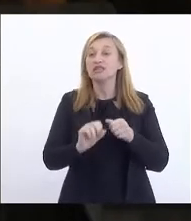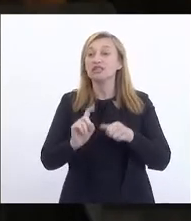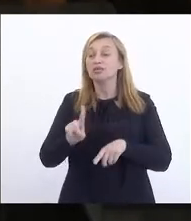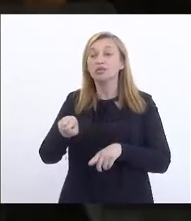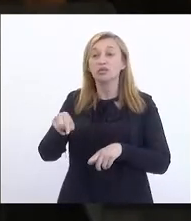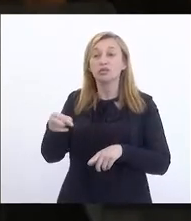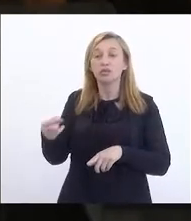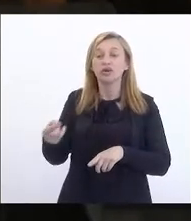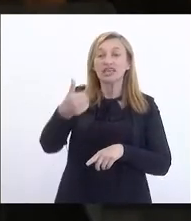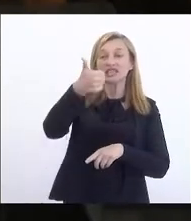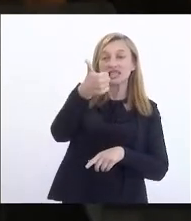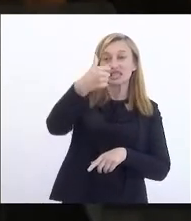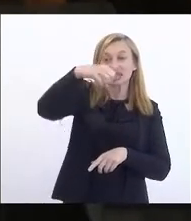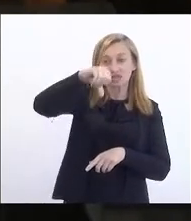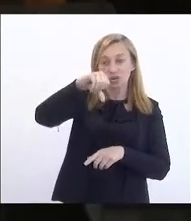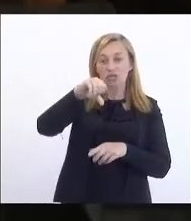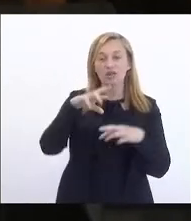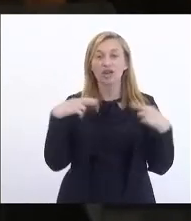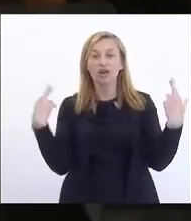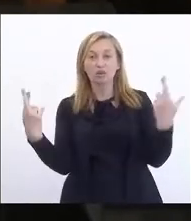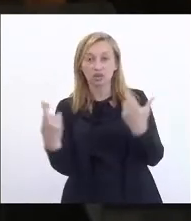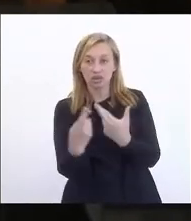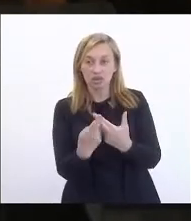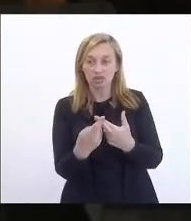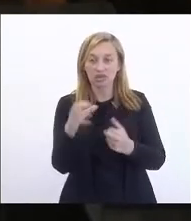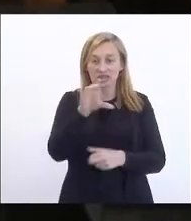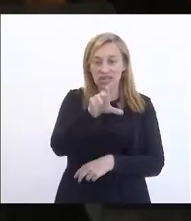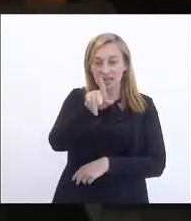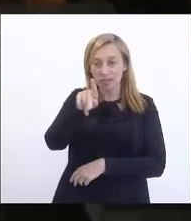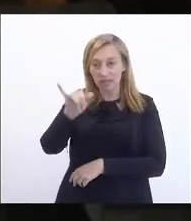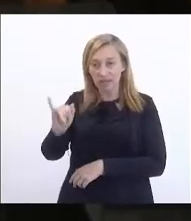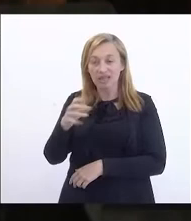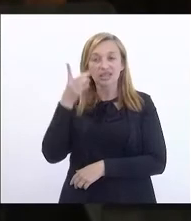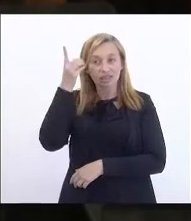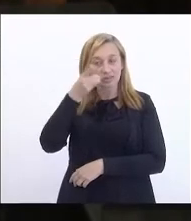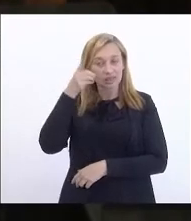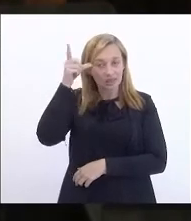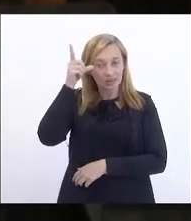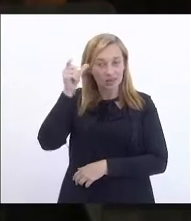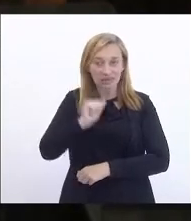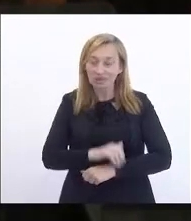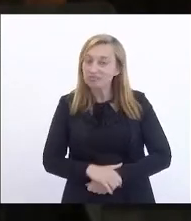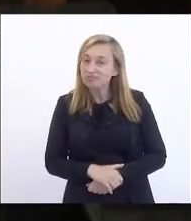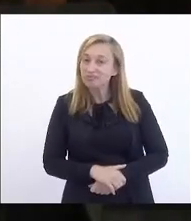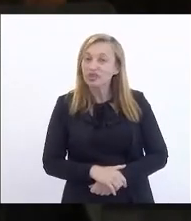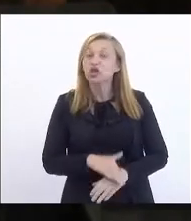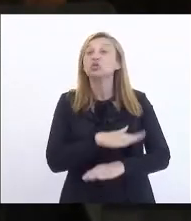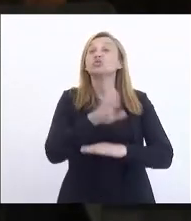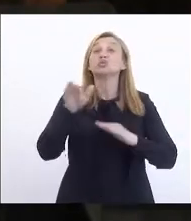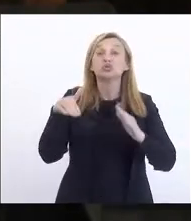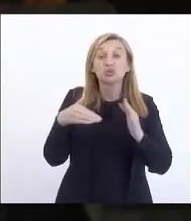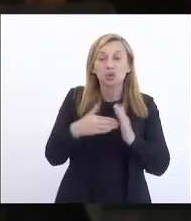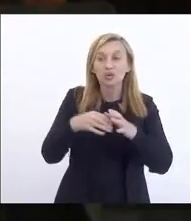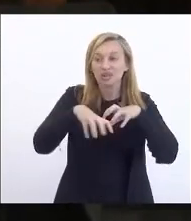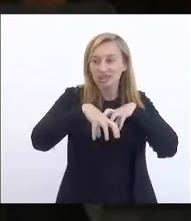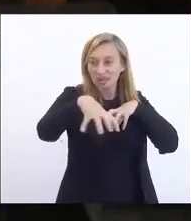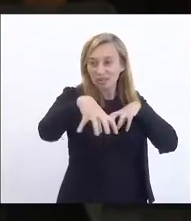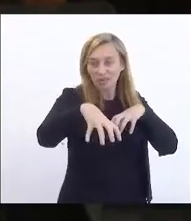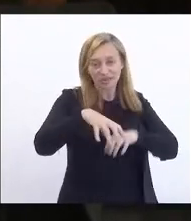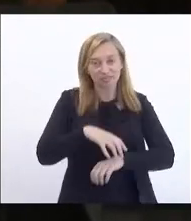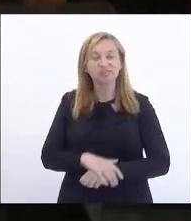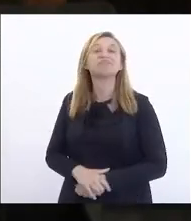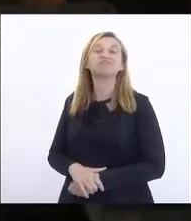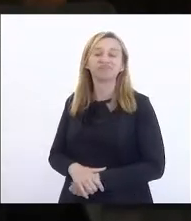19 reuniões da CPI, deputada Lucinha. Todas de forma remota,